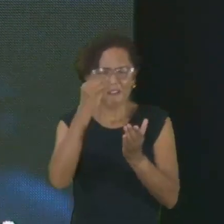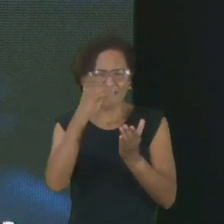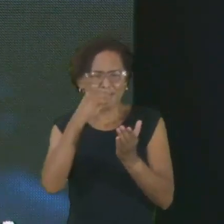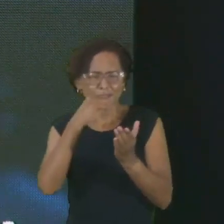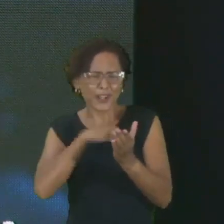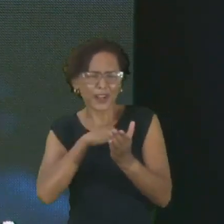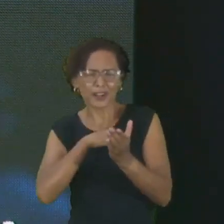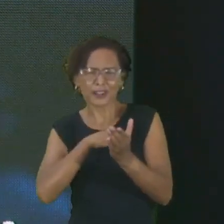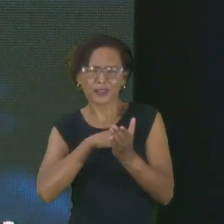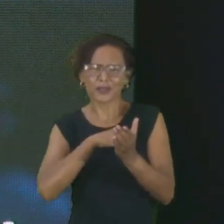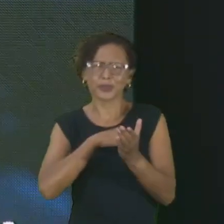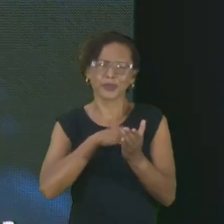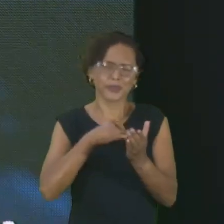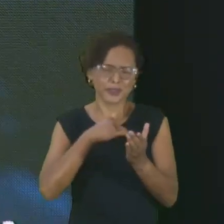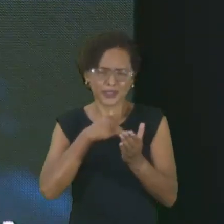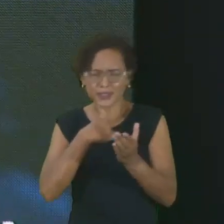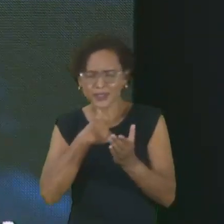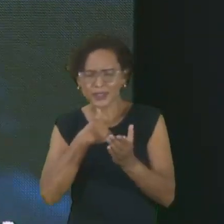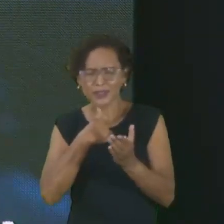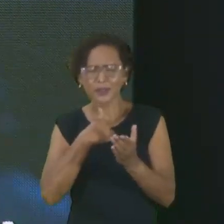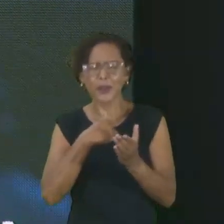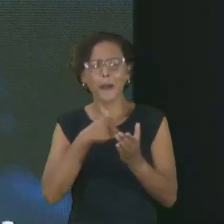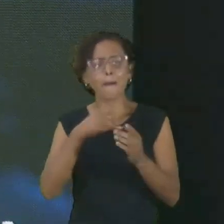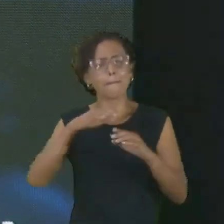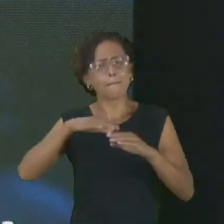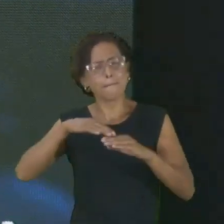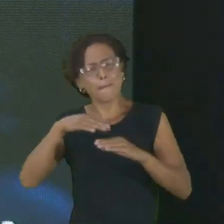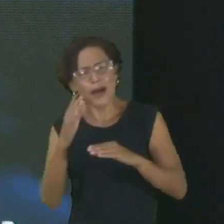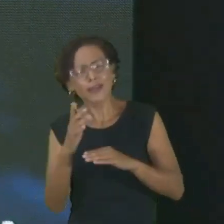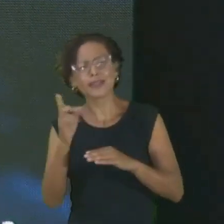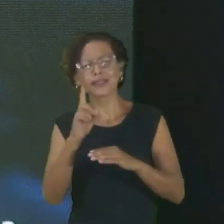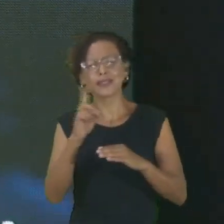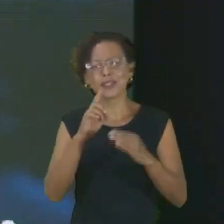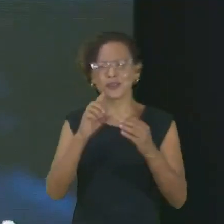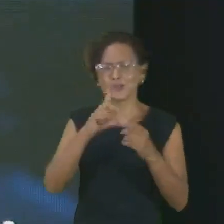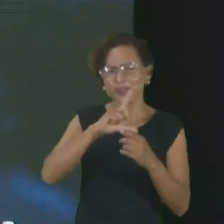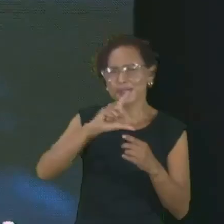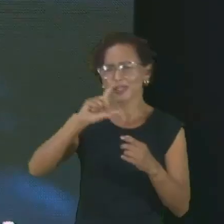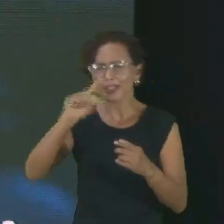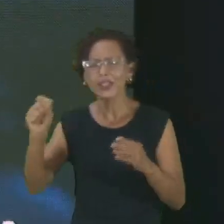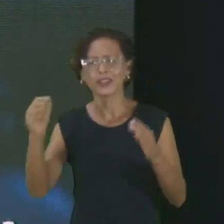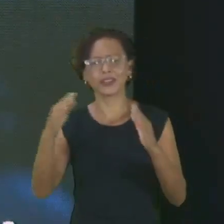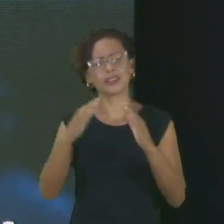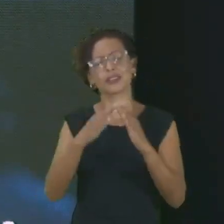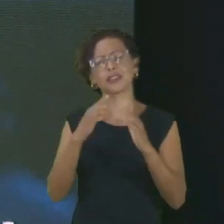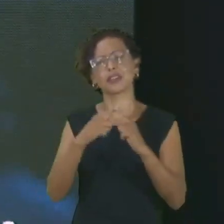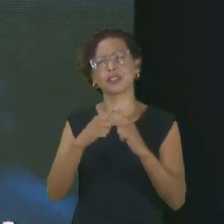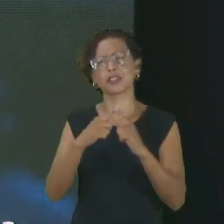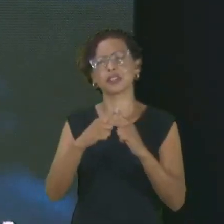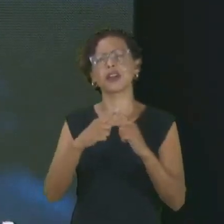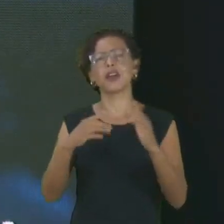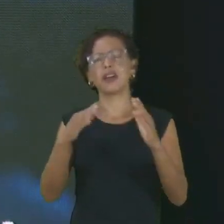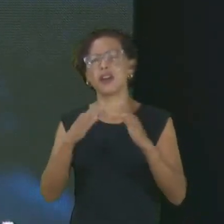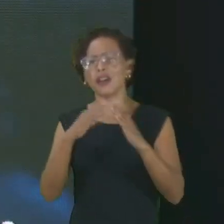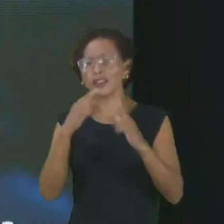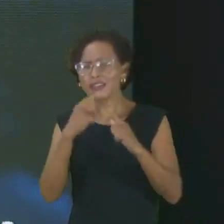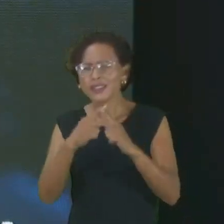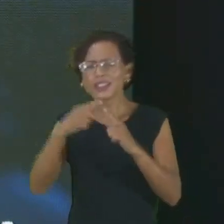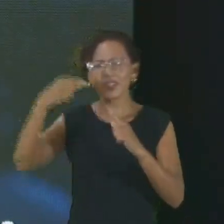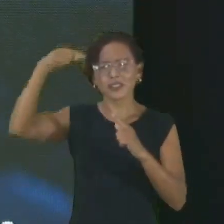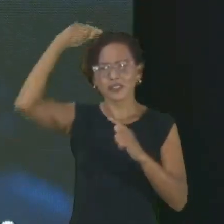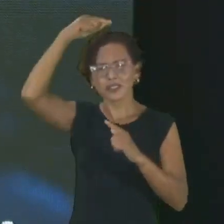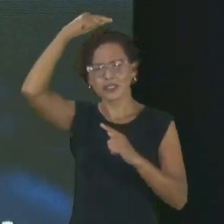pode não estar aguentando nada, mas não se afaste da igreja. A igreja